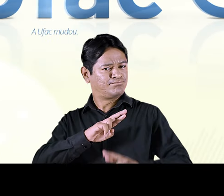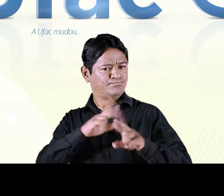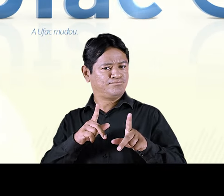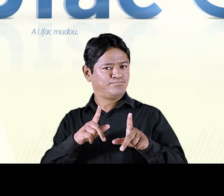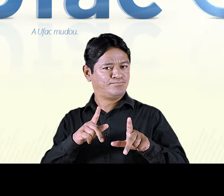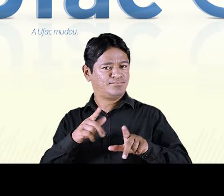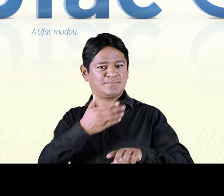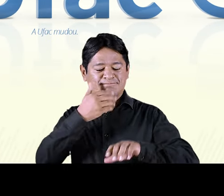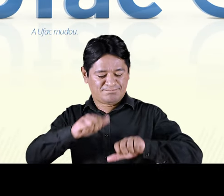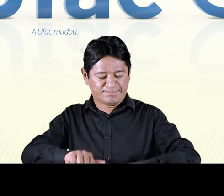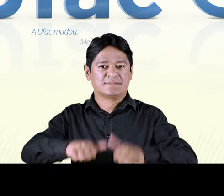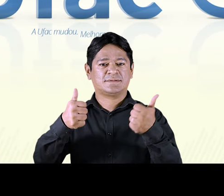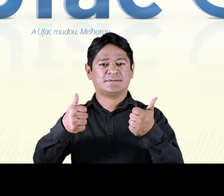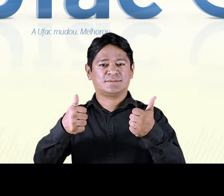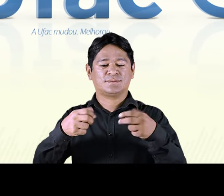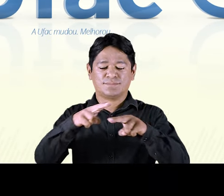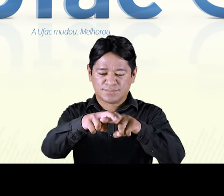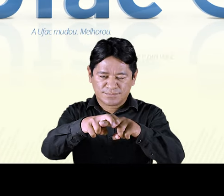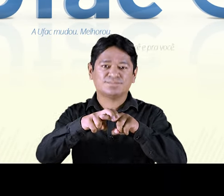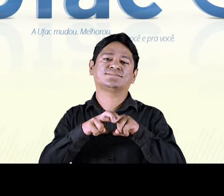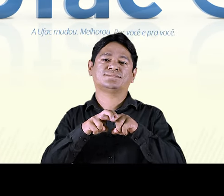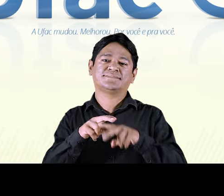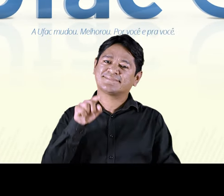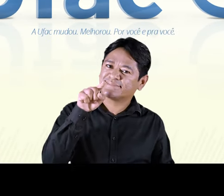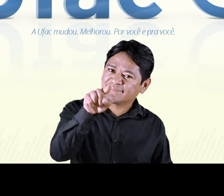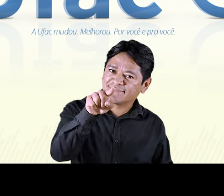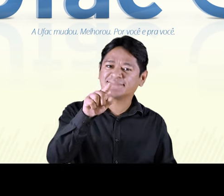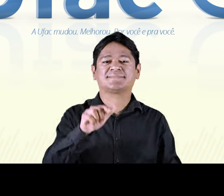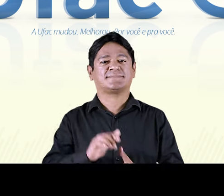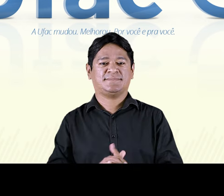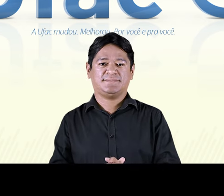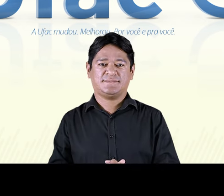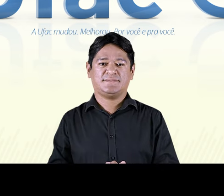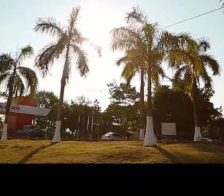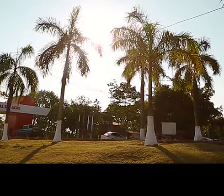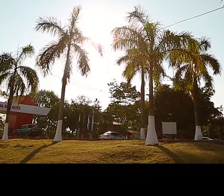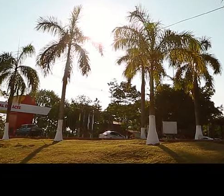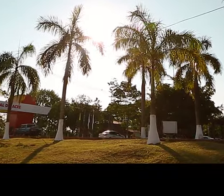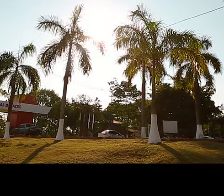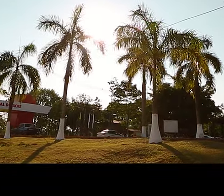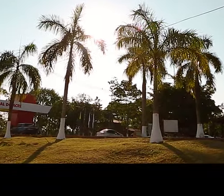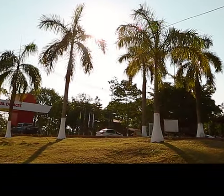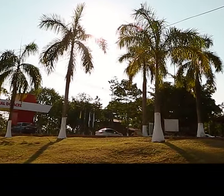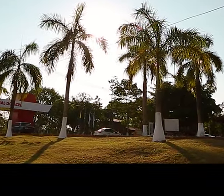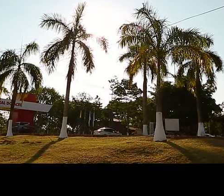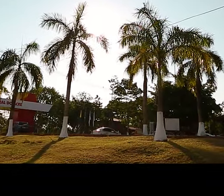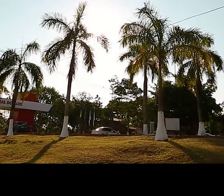A UFAC mudou. Melhorou. Por você e para você.